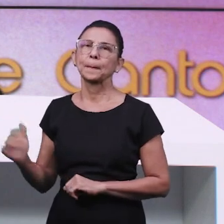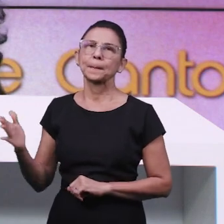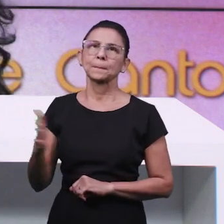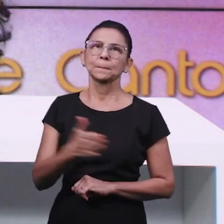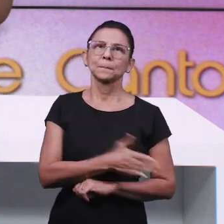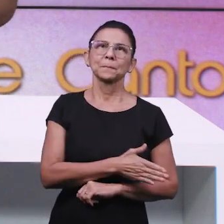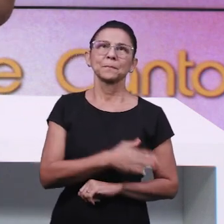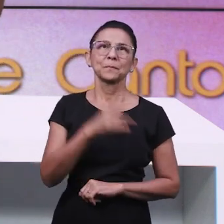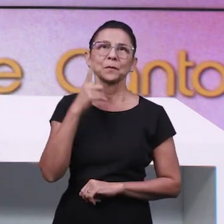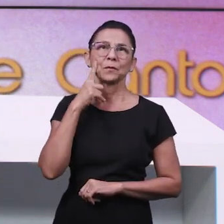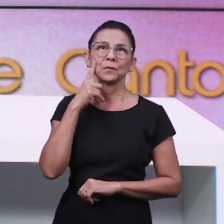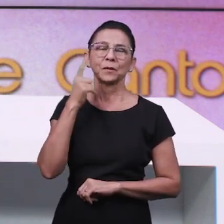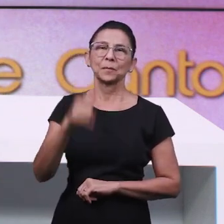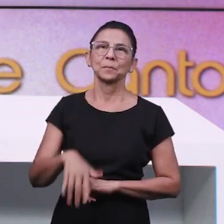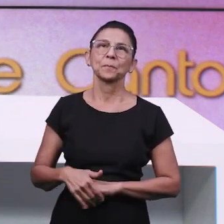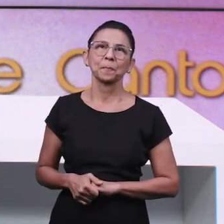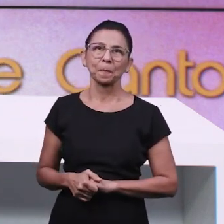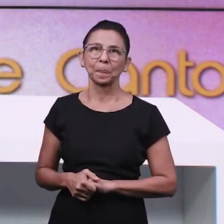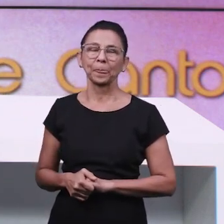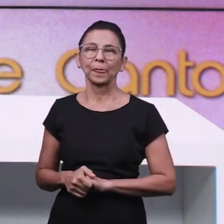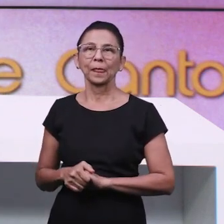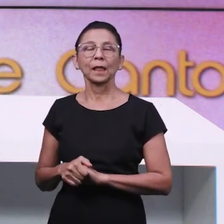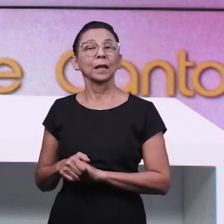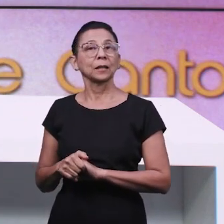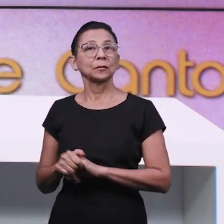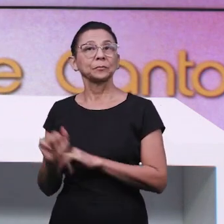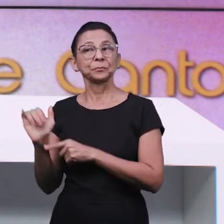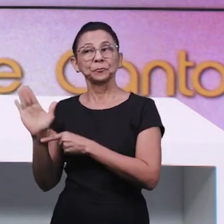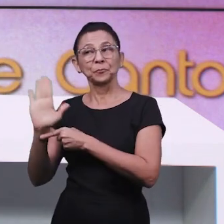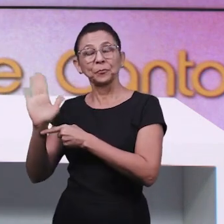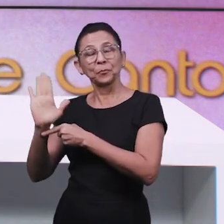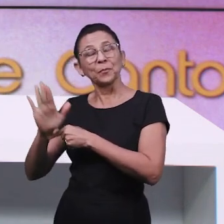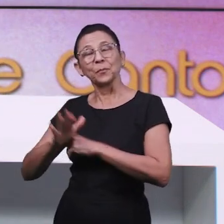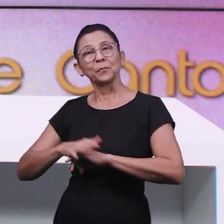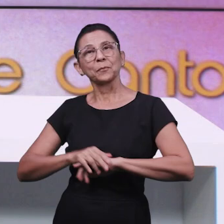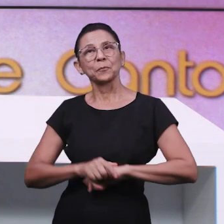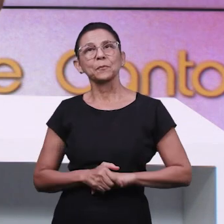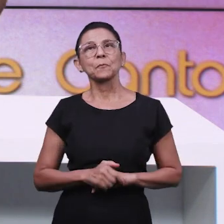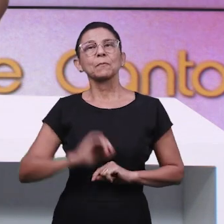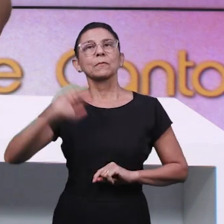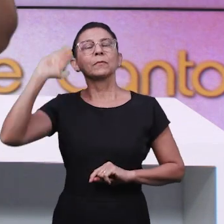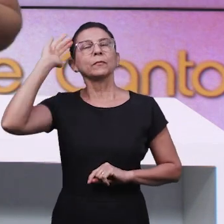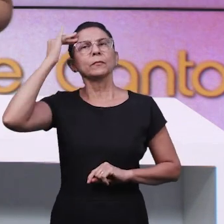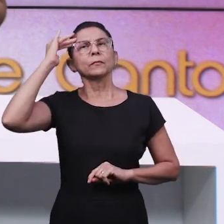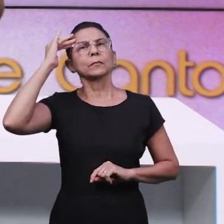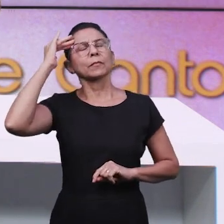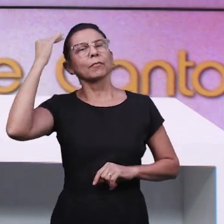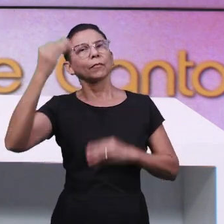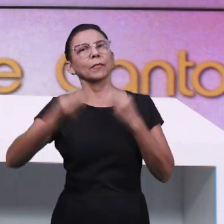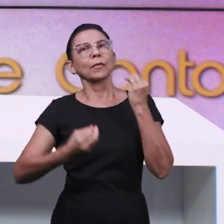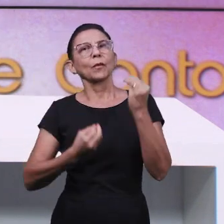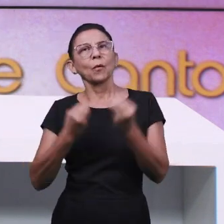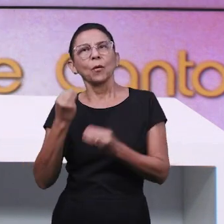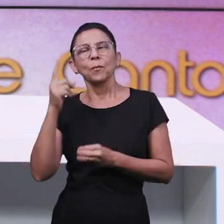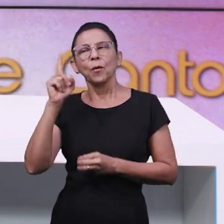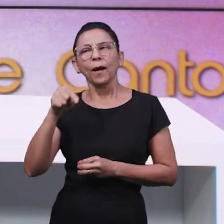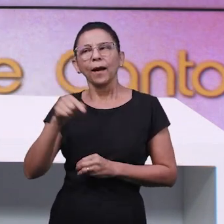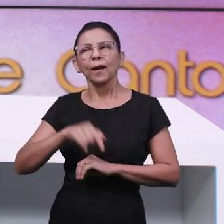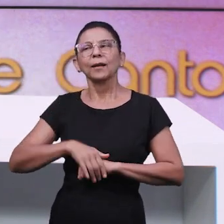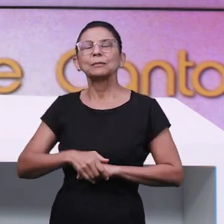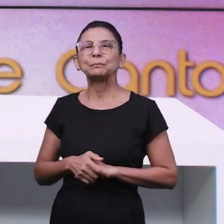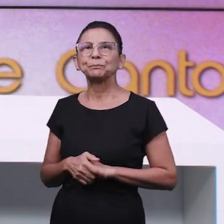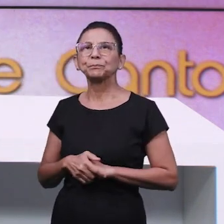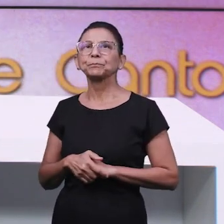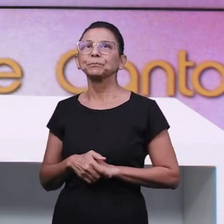Agora nós vamos assistir o nosso vídeo e vamos entender como funciona de